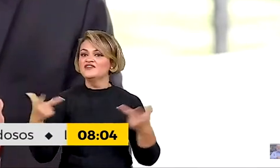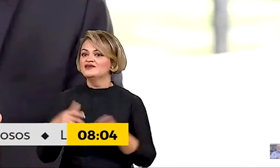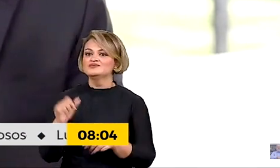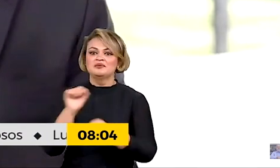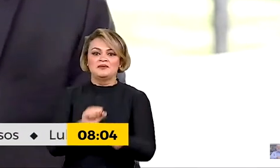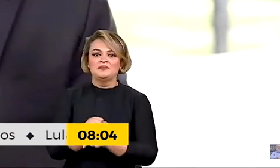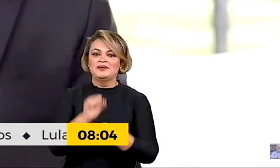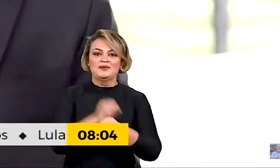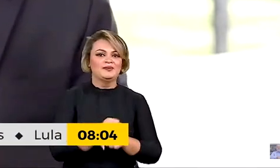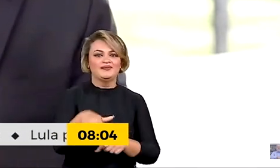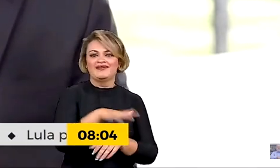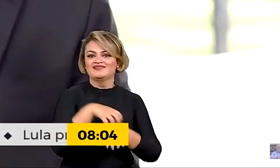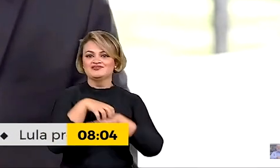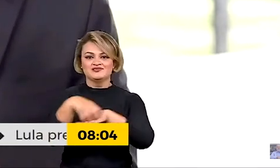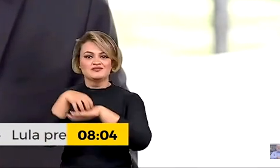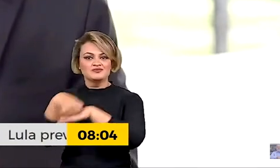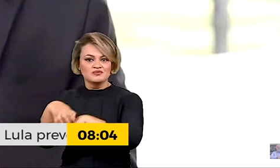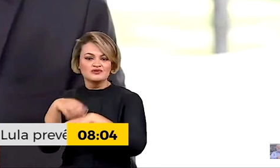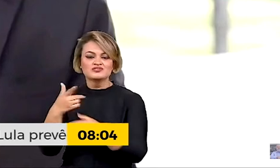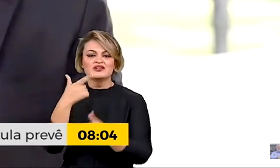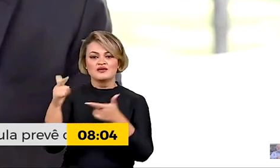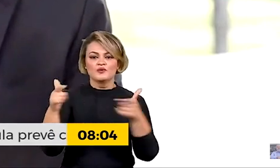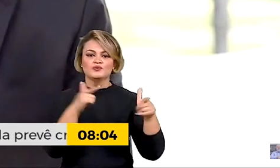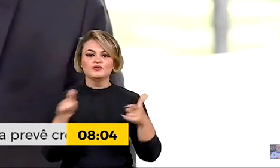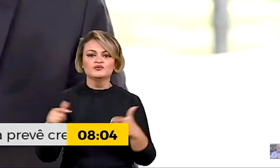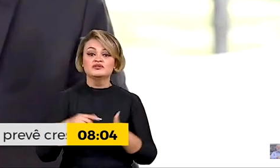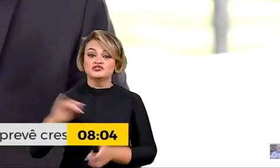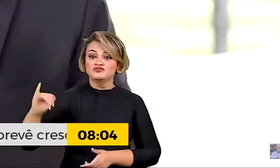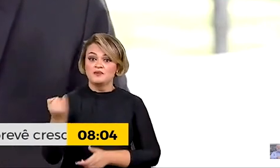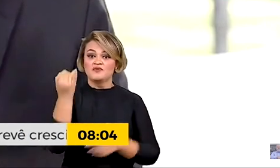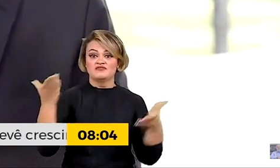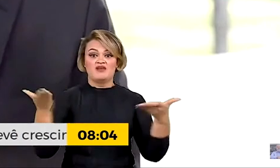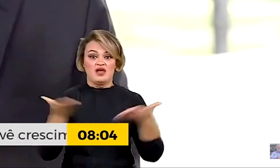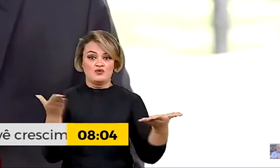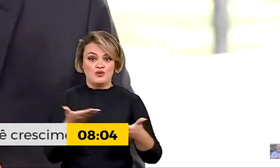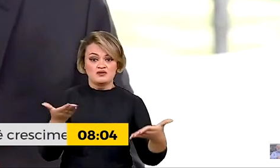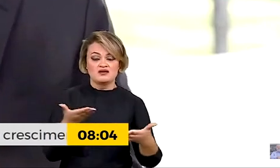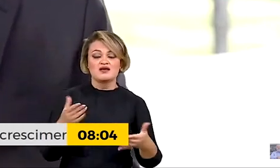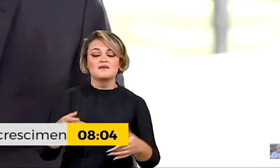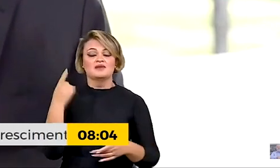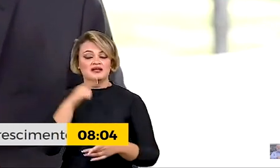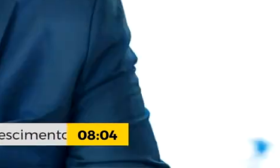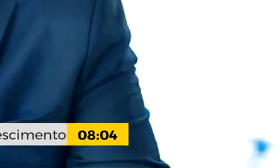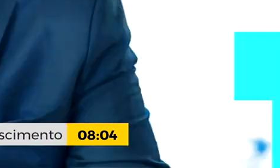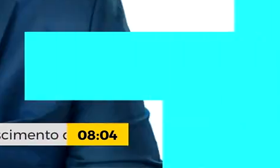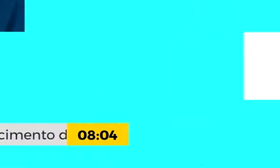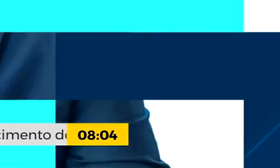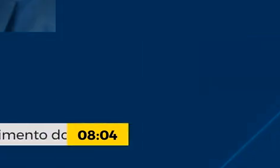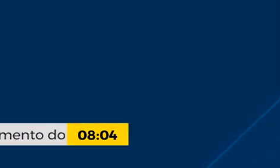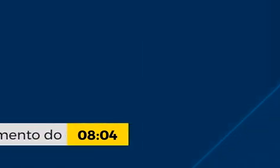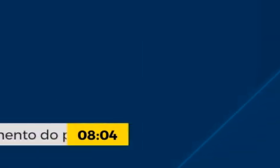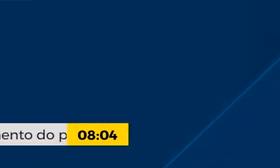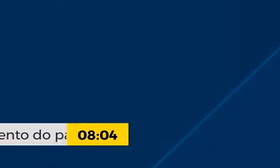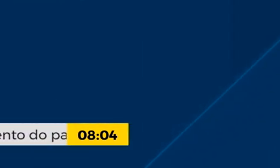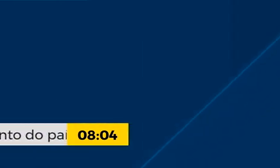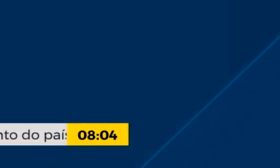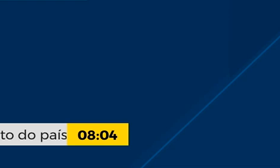de transporte e nós vamos aproveitar esse mandato para que a gente possa recuperar o nosso país